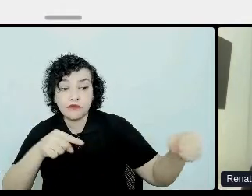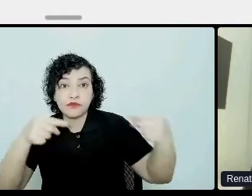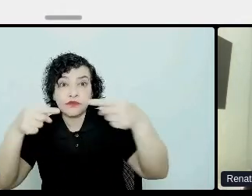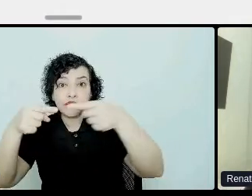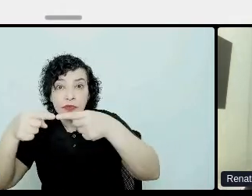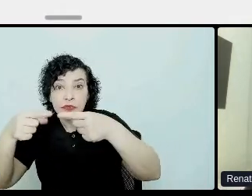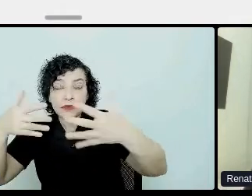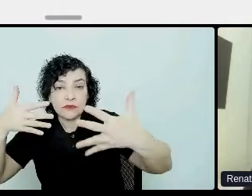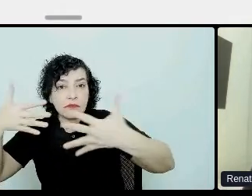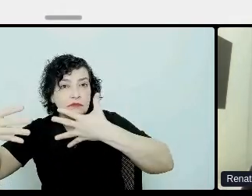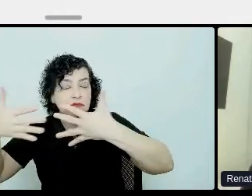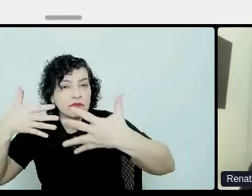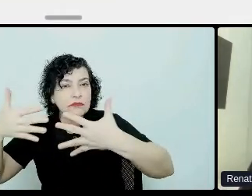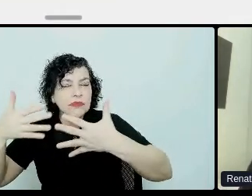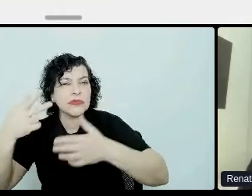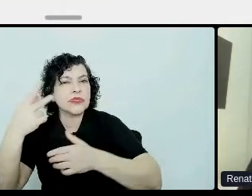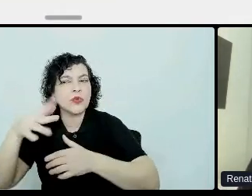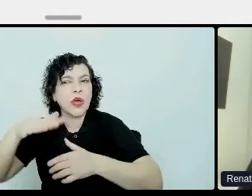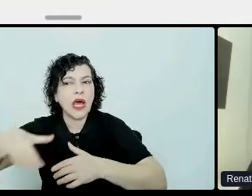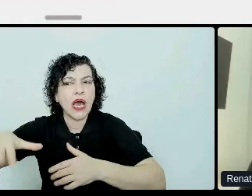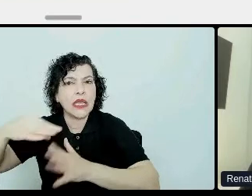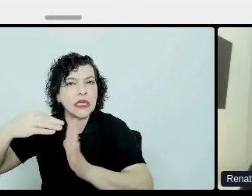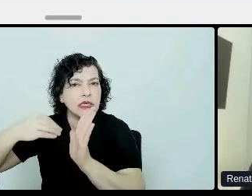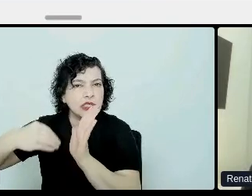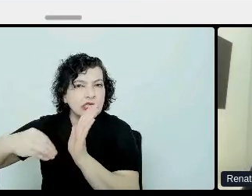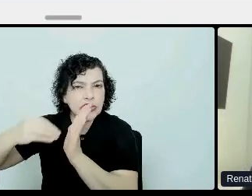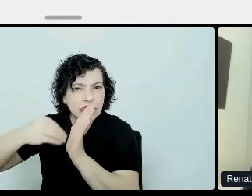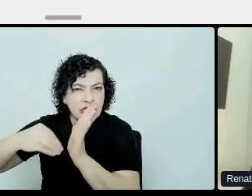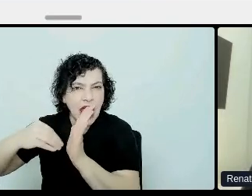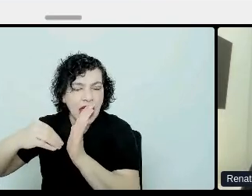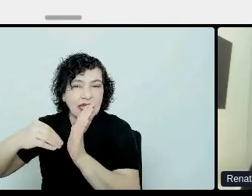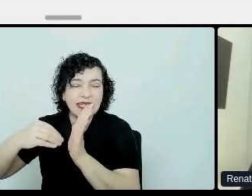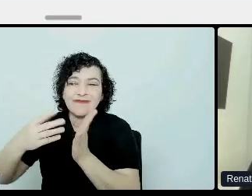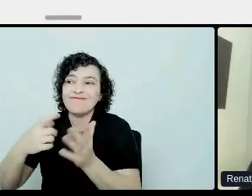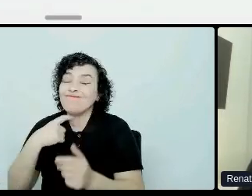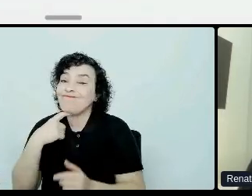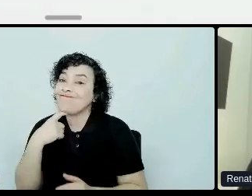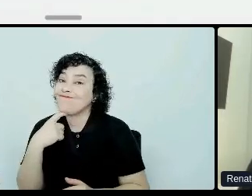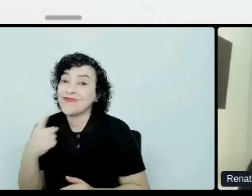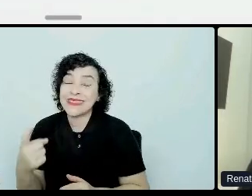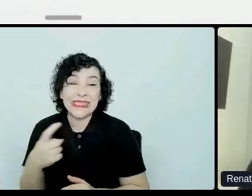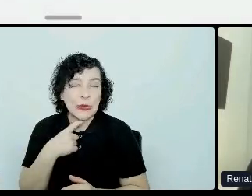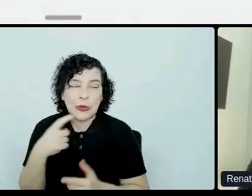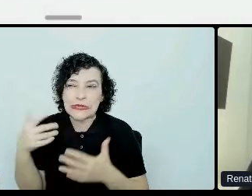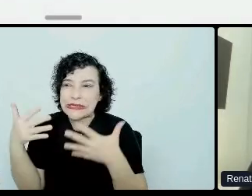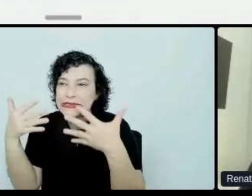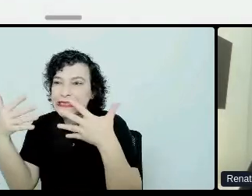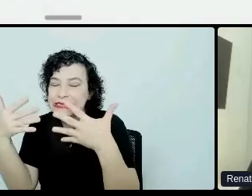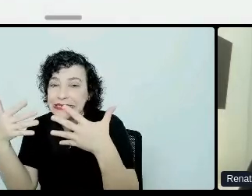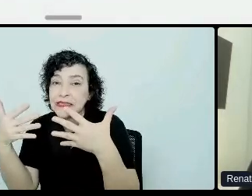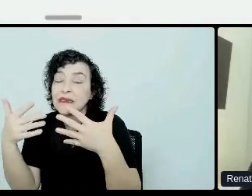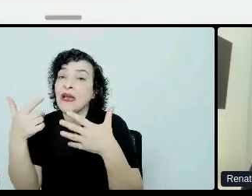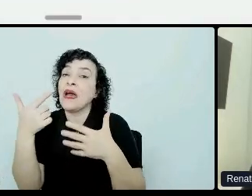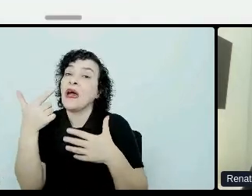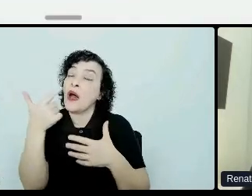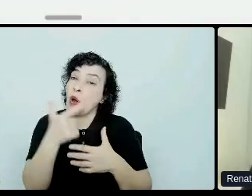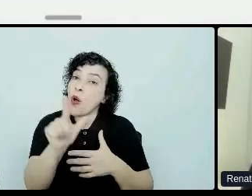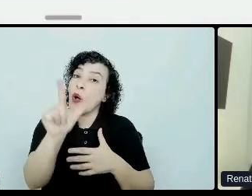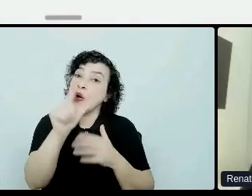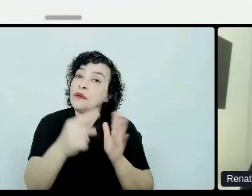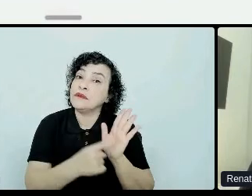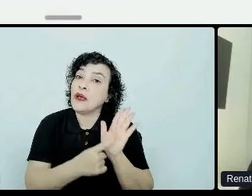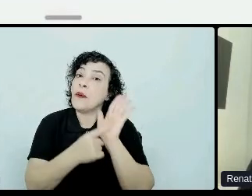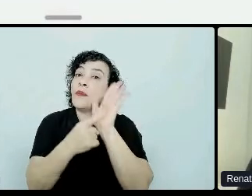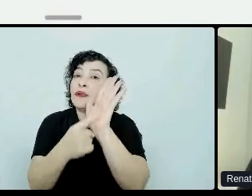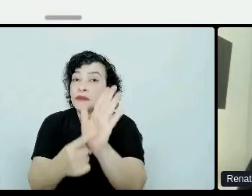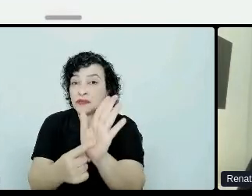sua solução de design, na sua estruturação de design system, você não conseguir chegar nisso, ele te apresenta como alternativa o duplo